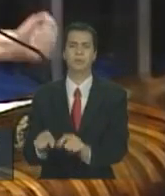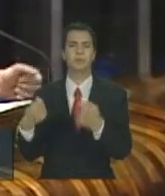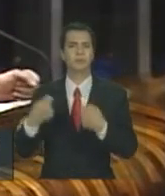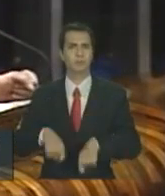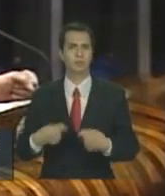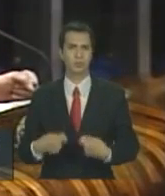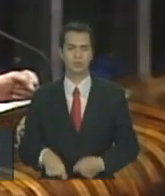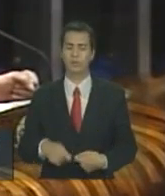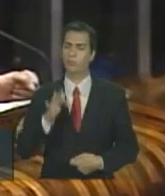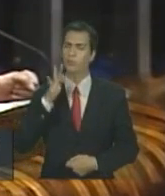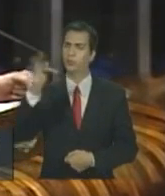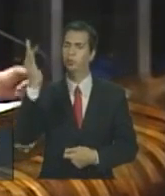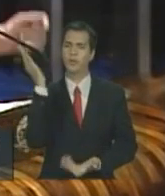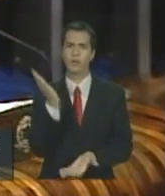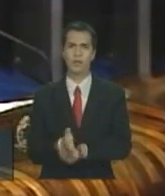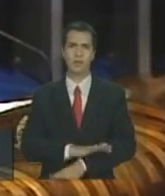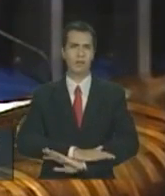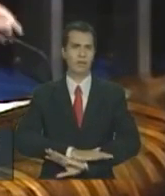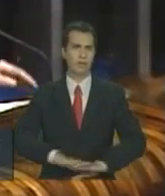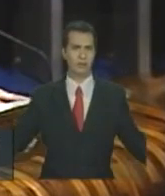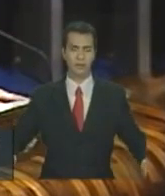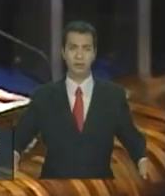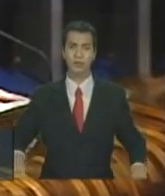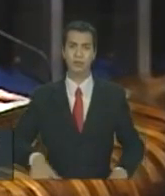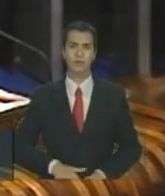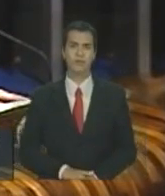no futuro, eliminada. Até porque